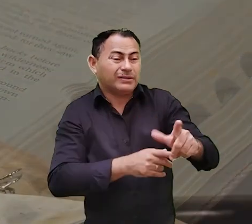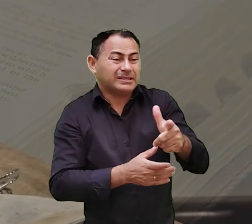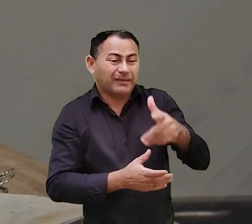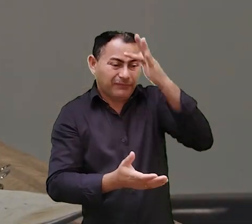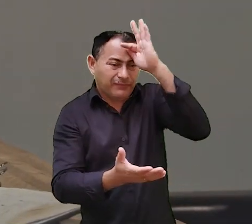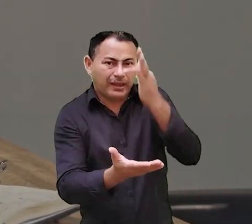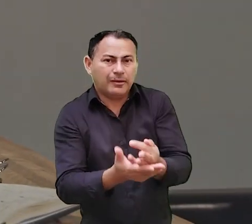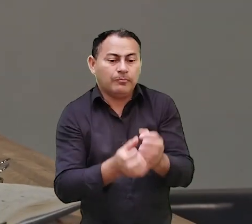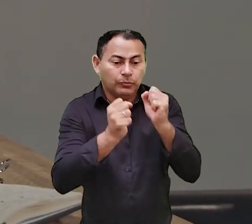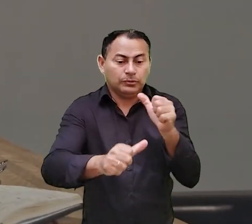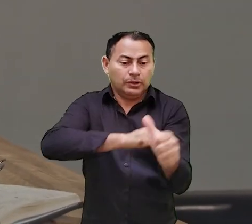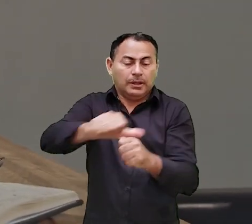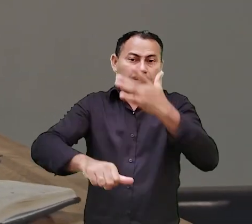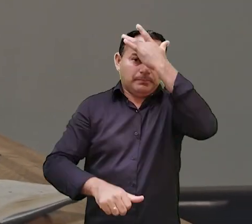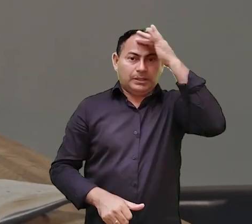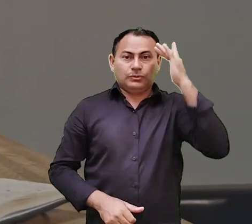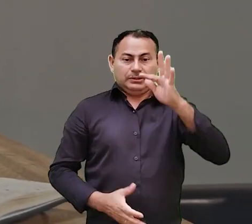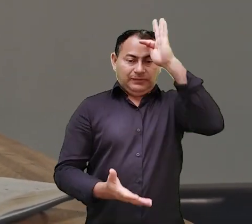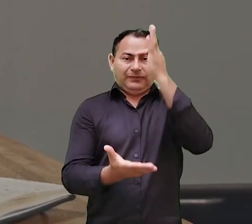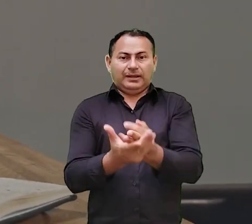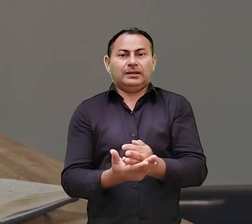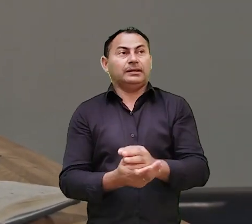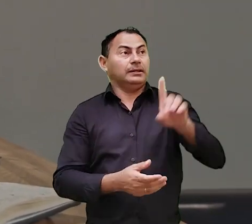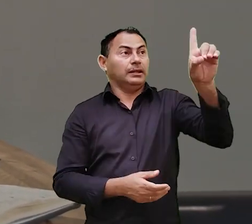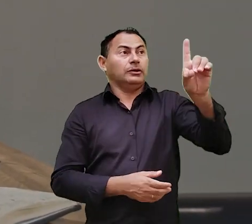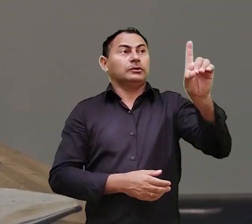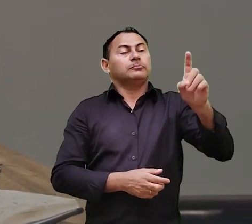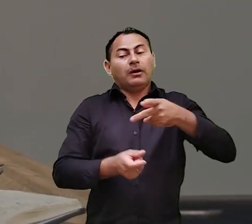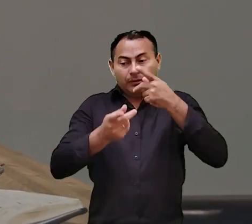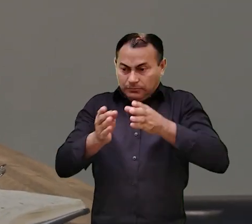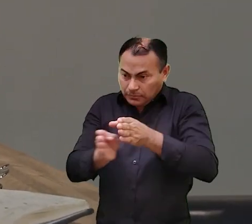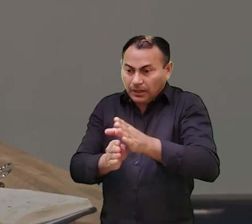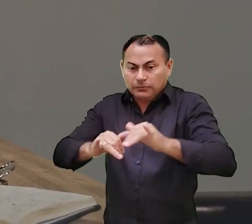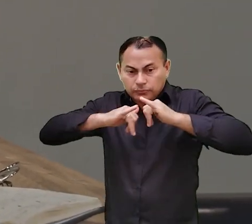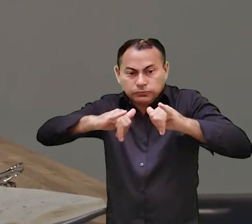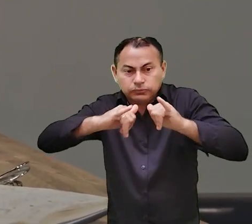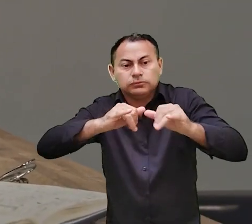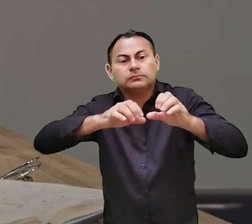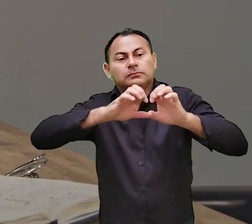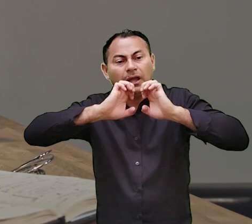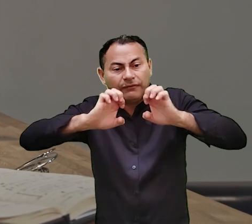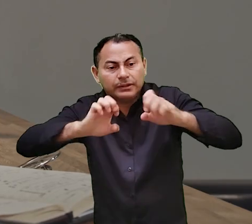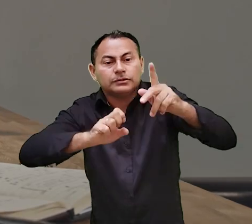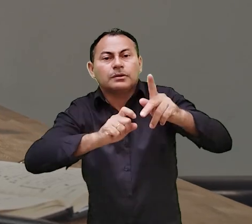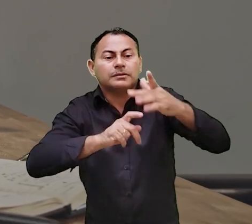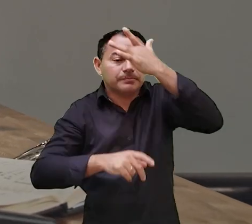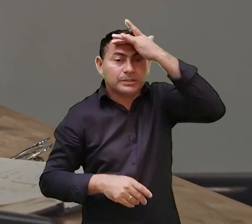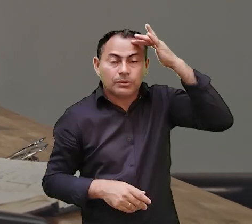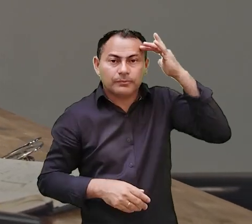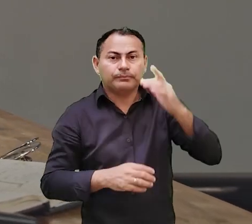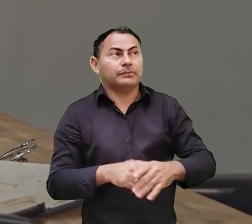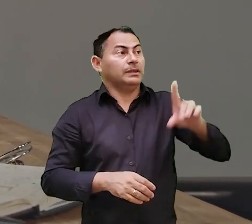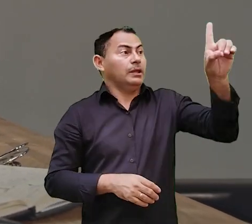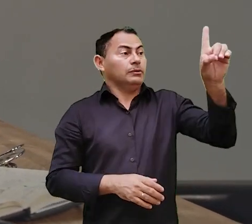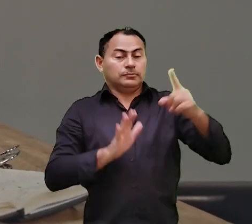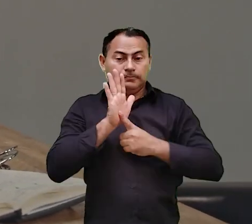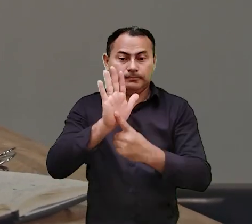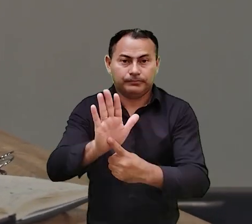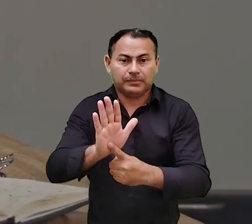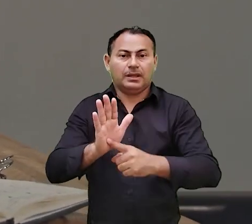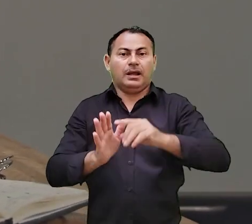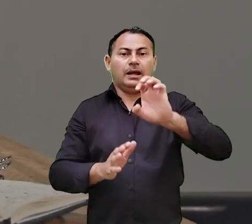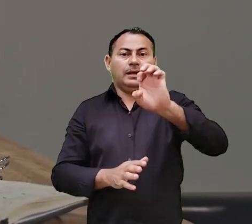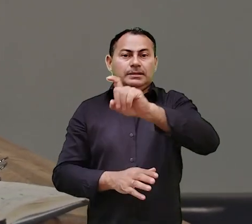ossos pudessem se tornar em corpos vivos. Então Deus disse, profetiza esses ossos. Deus estava dando